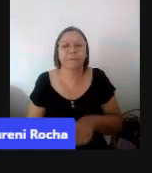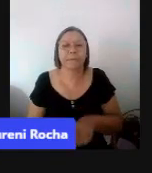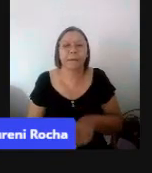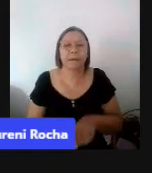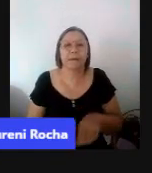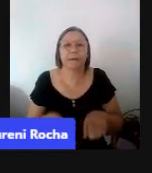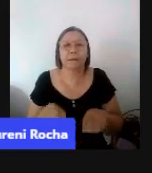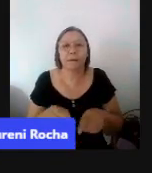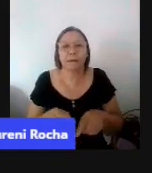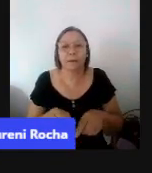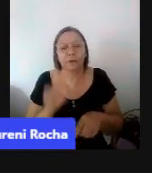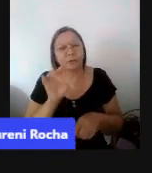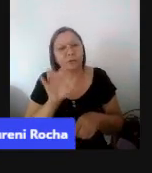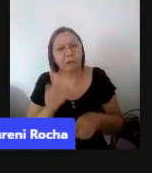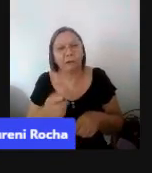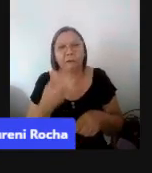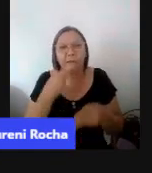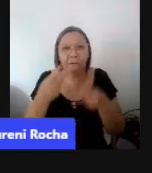do bem-estar, né,